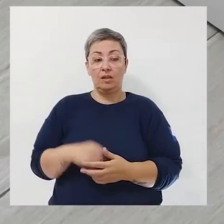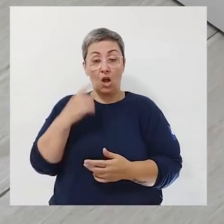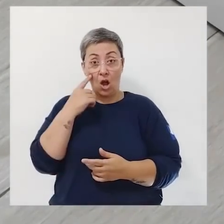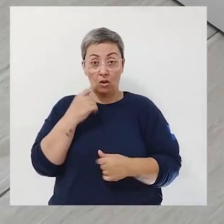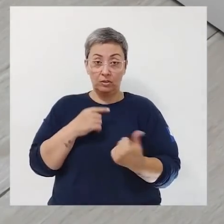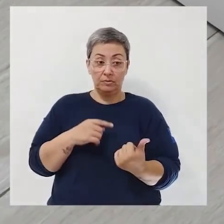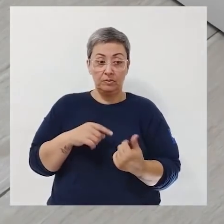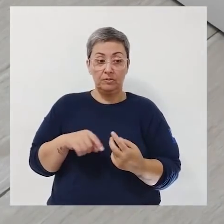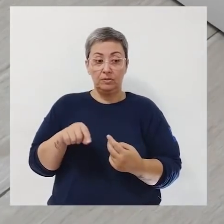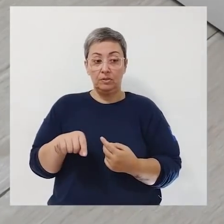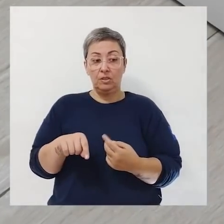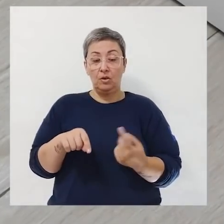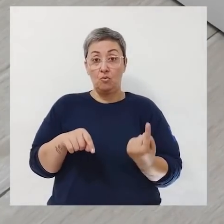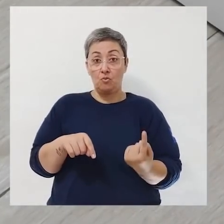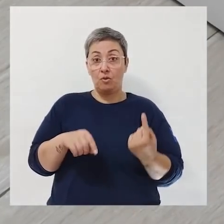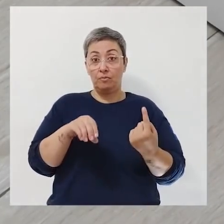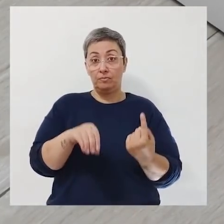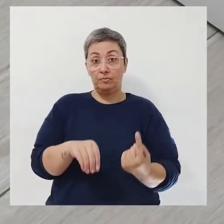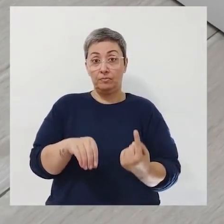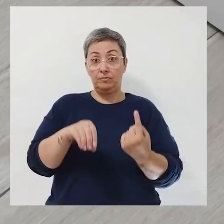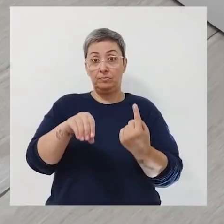Agora com a outra.